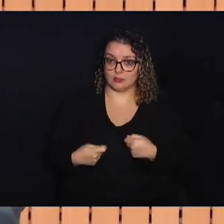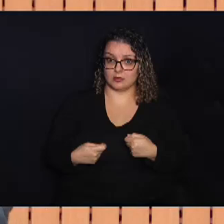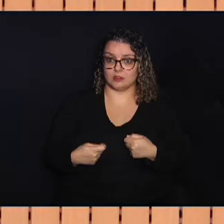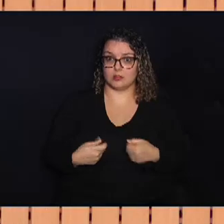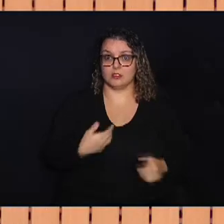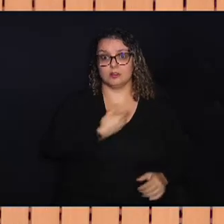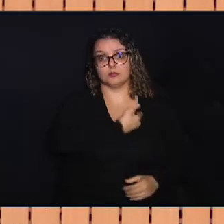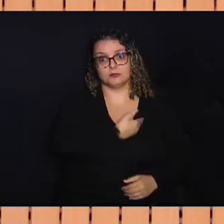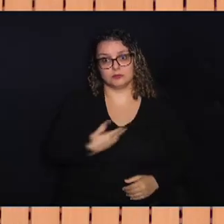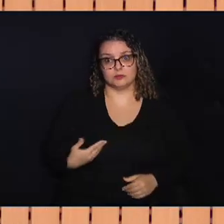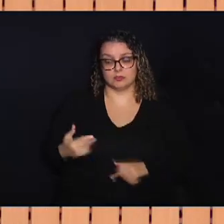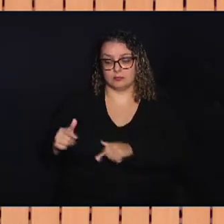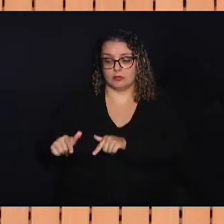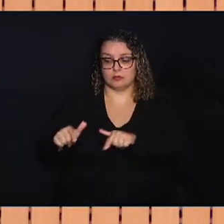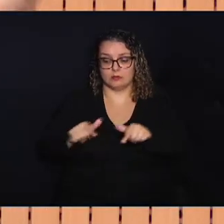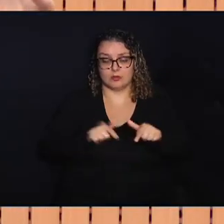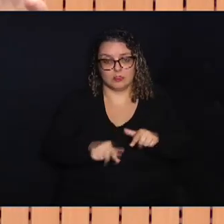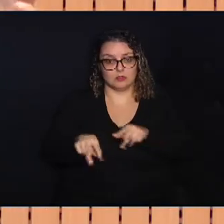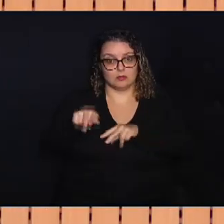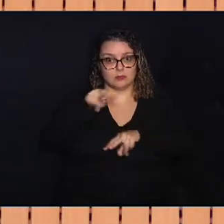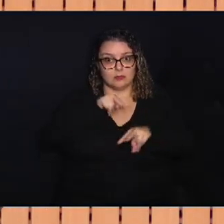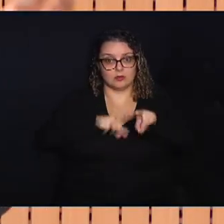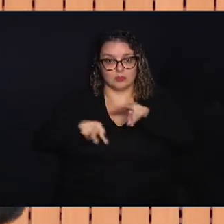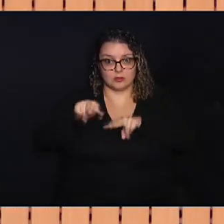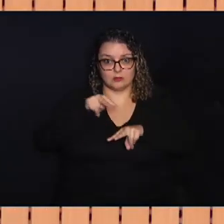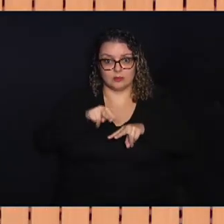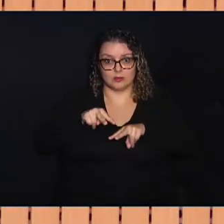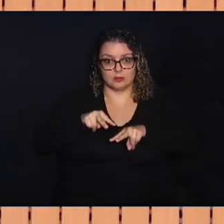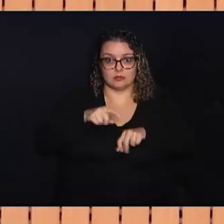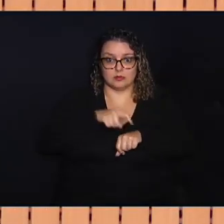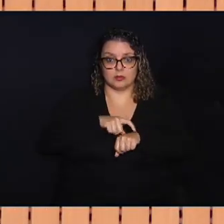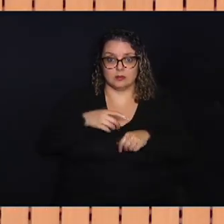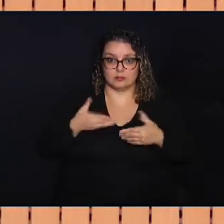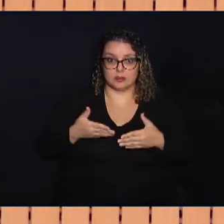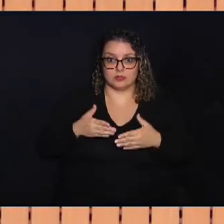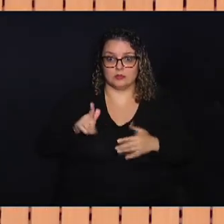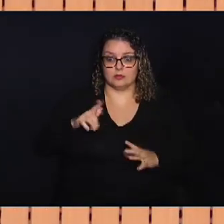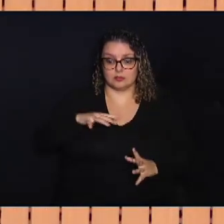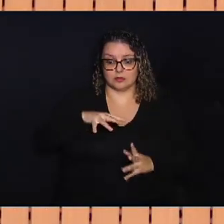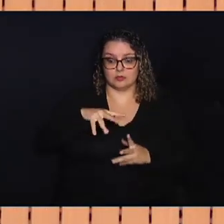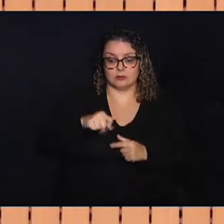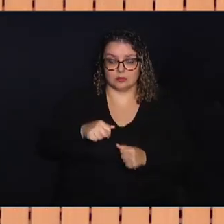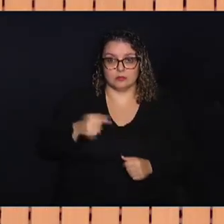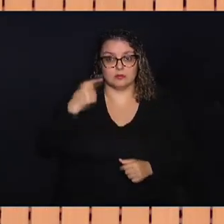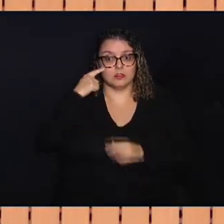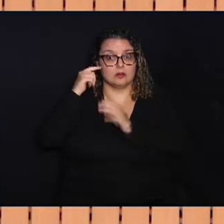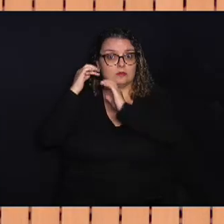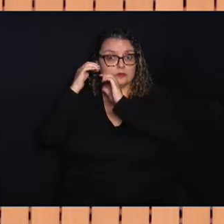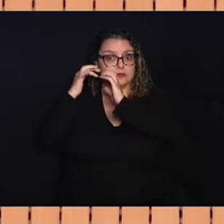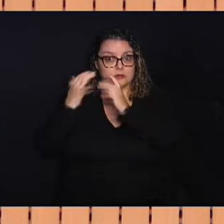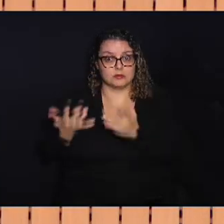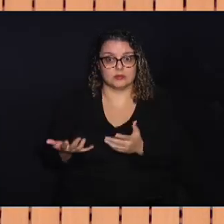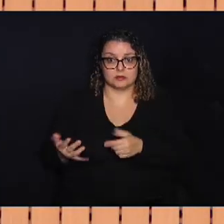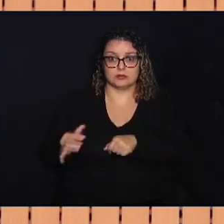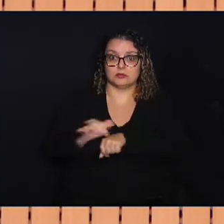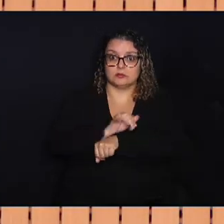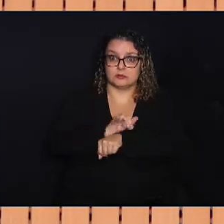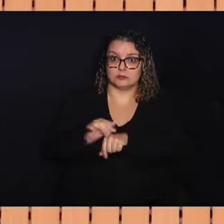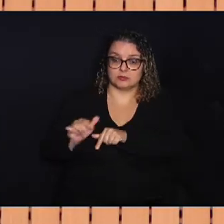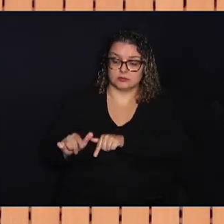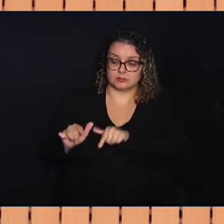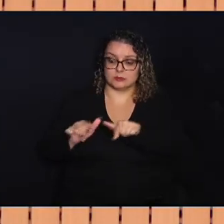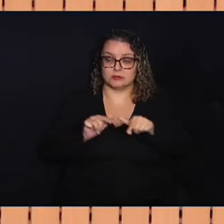governos locais olharem para essa situação global e pensarem saídas